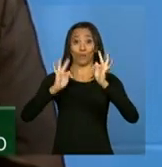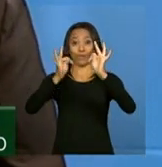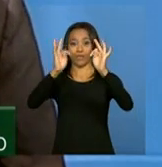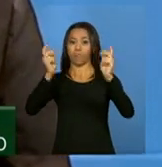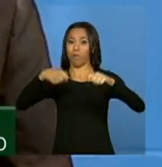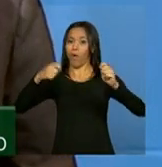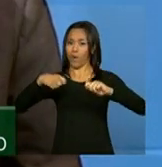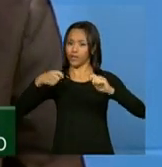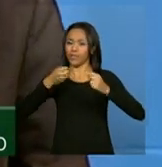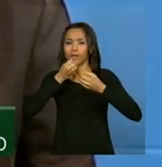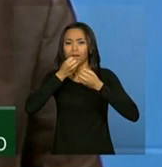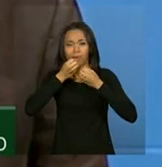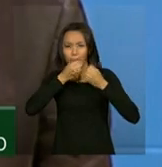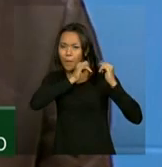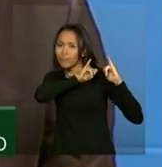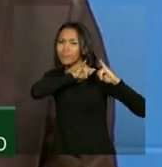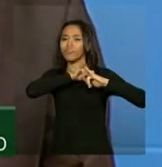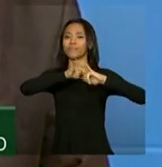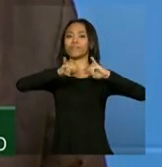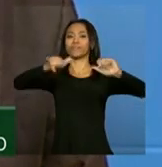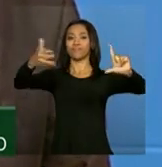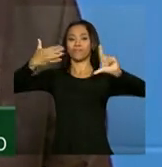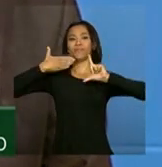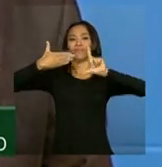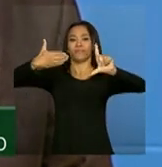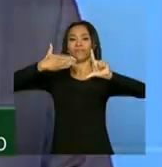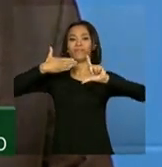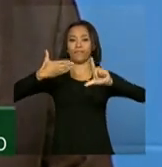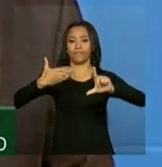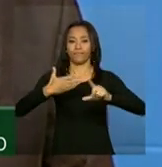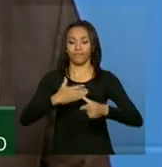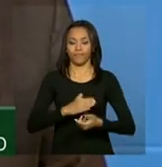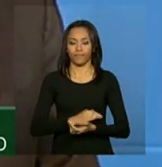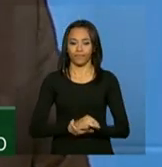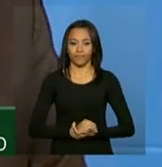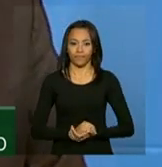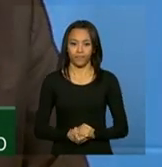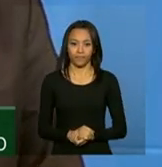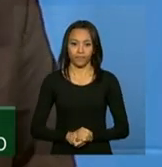tenhamos uma mensagem dela própria em vídeo.